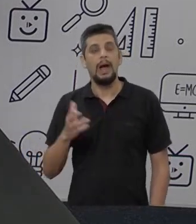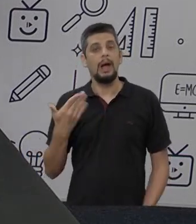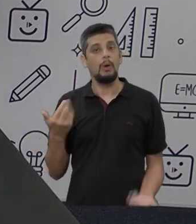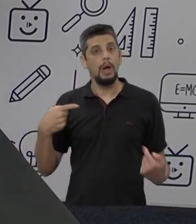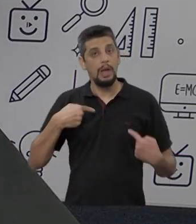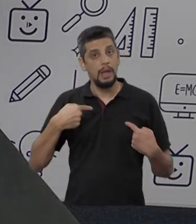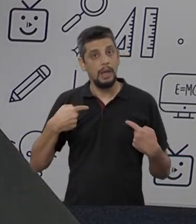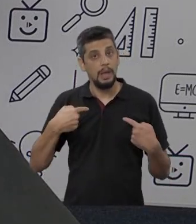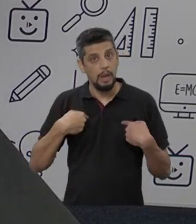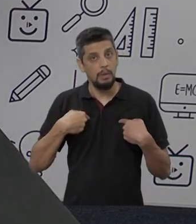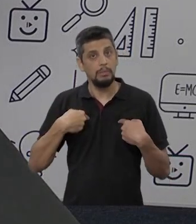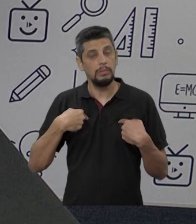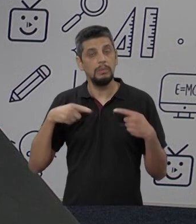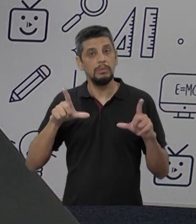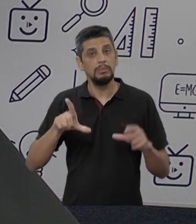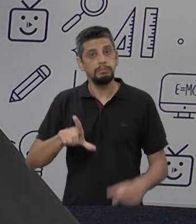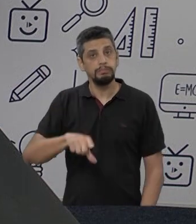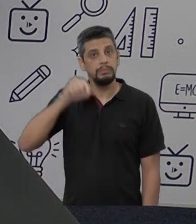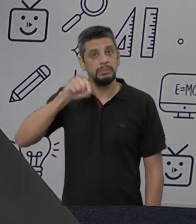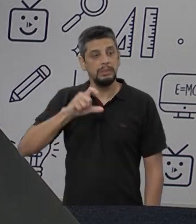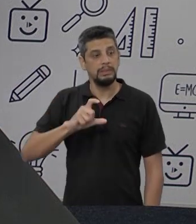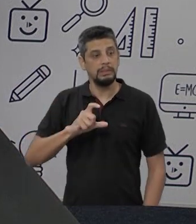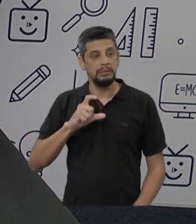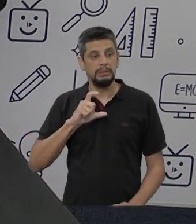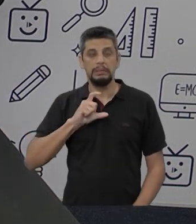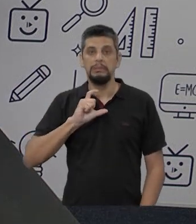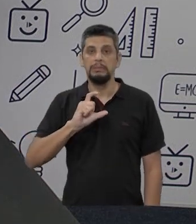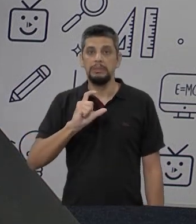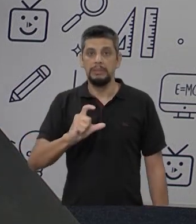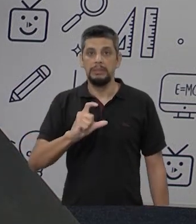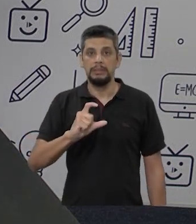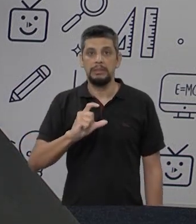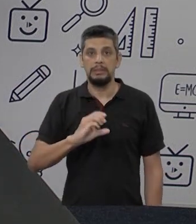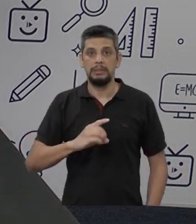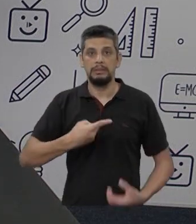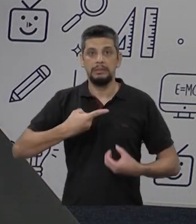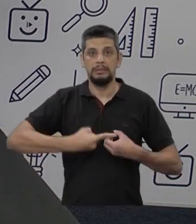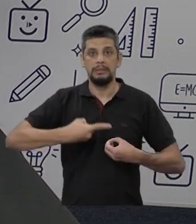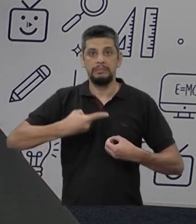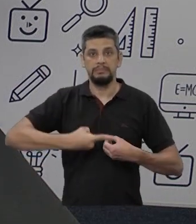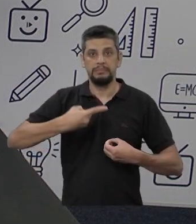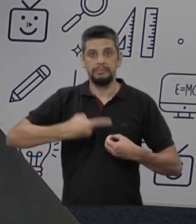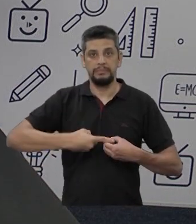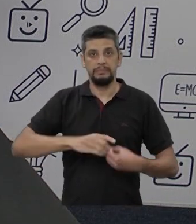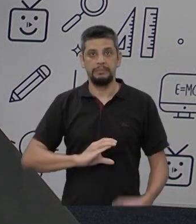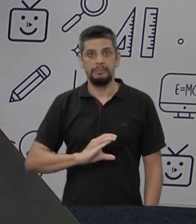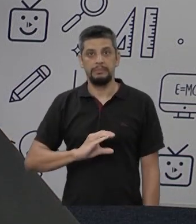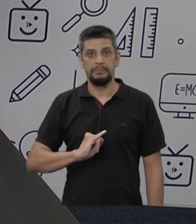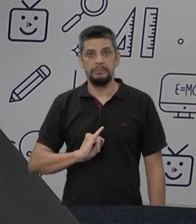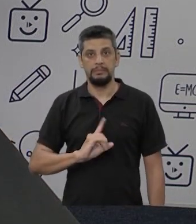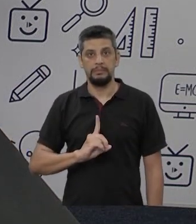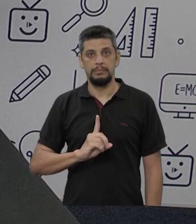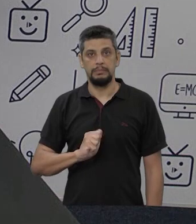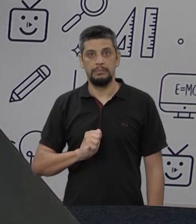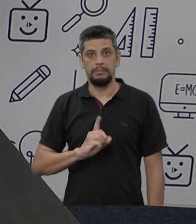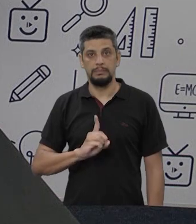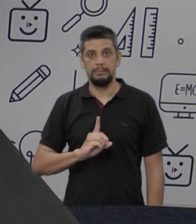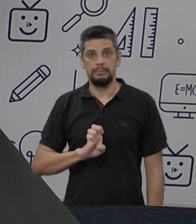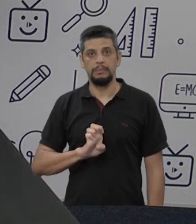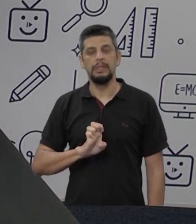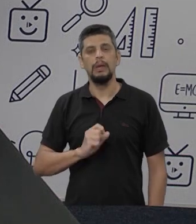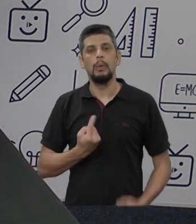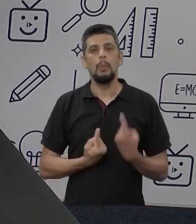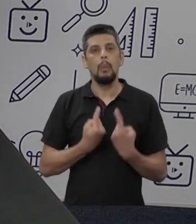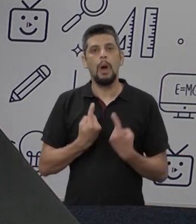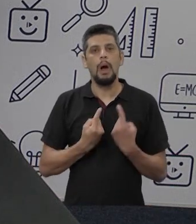vou escolher esta ficha. Saiu a palavra cidade. Qual vocês acham